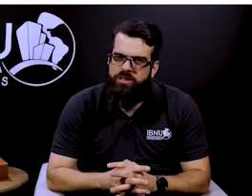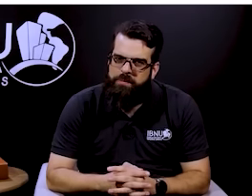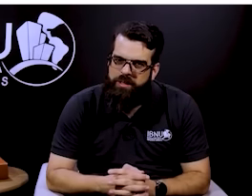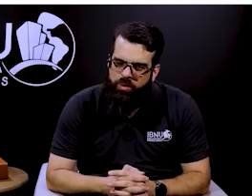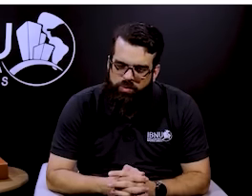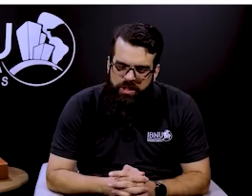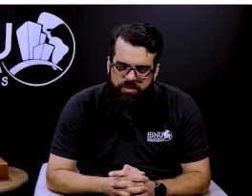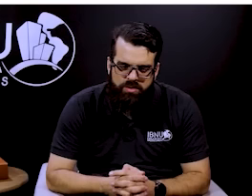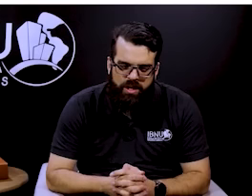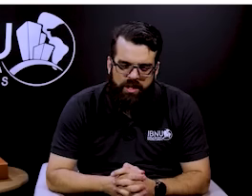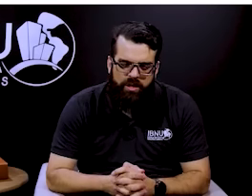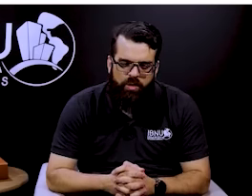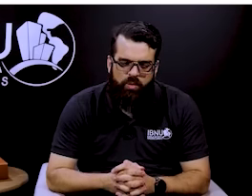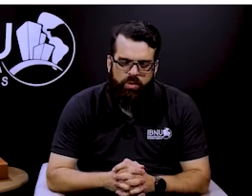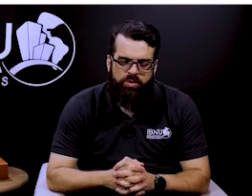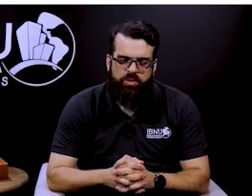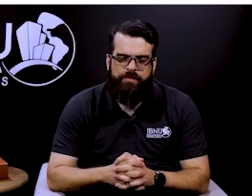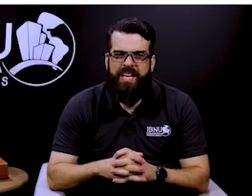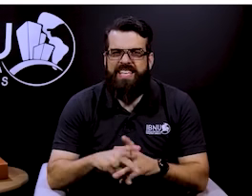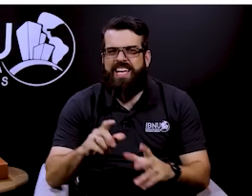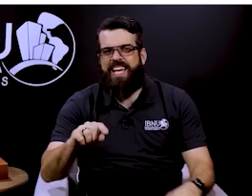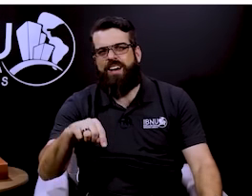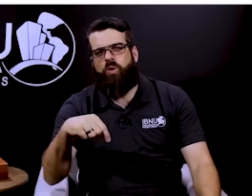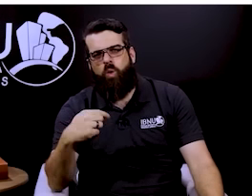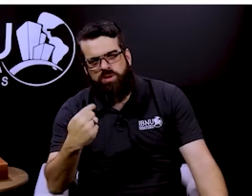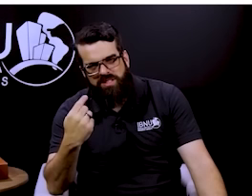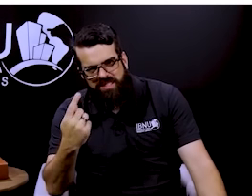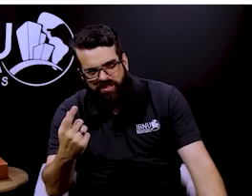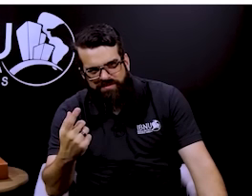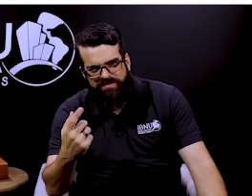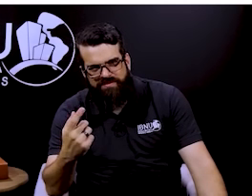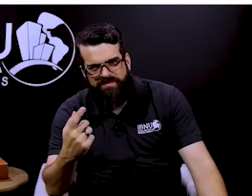o relacionamento com Deus e com o outro. E ele é